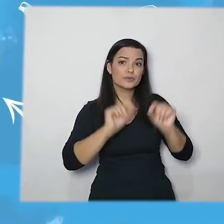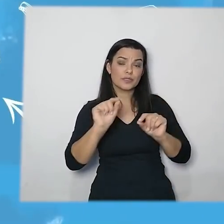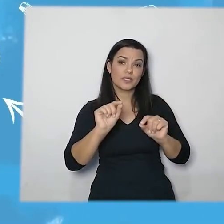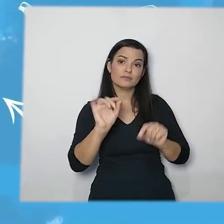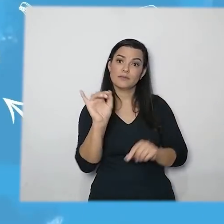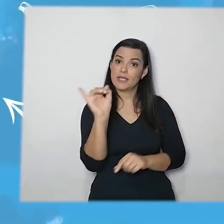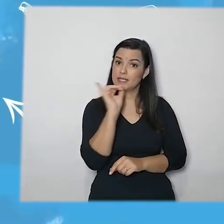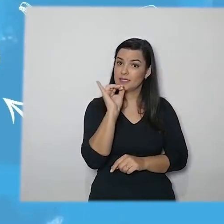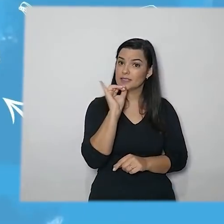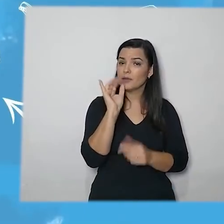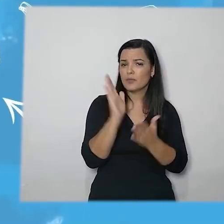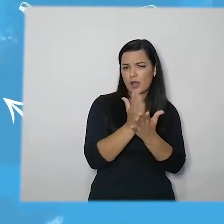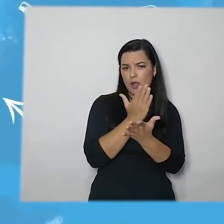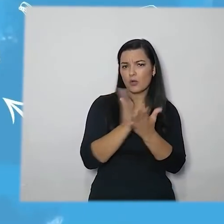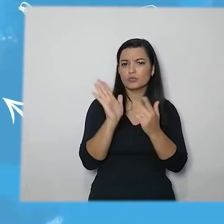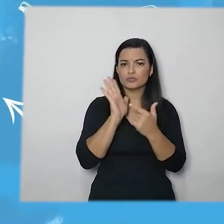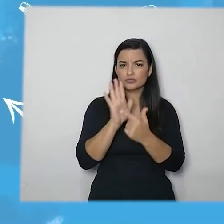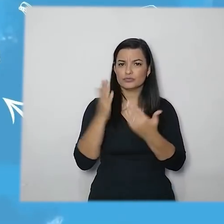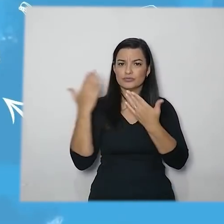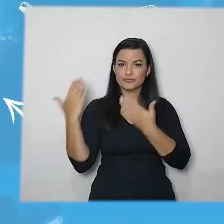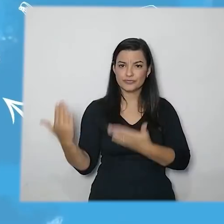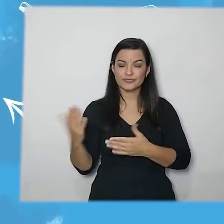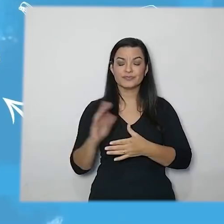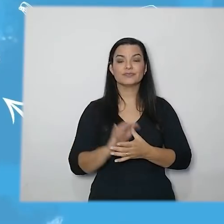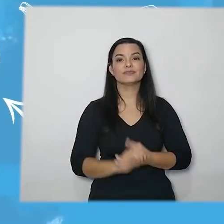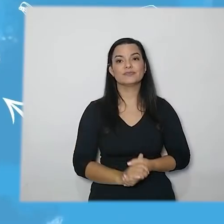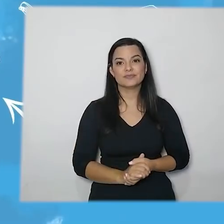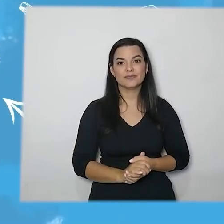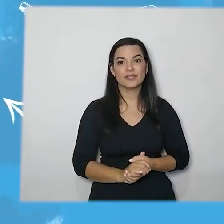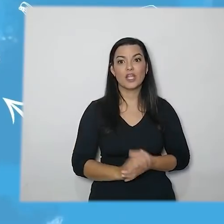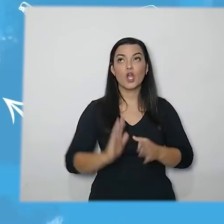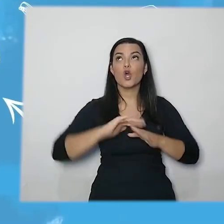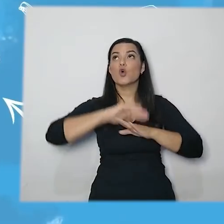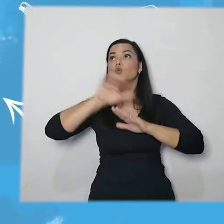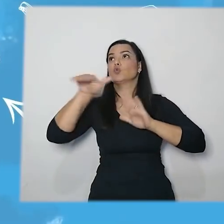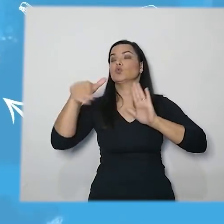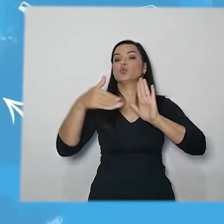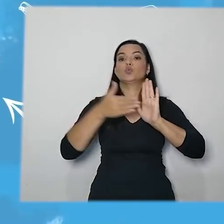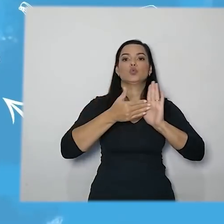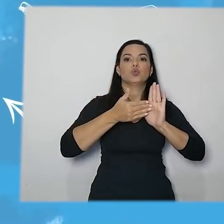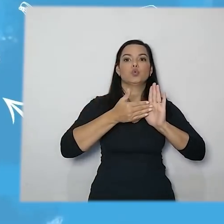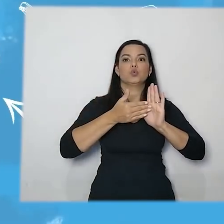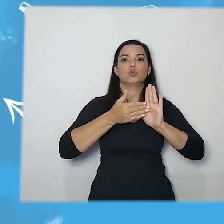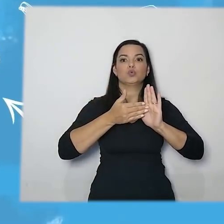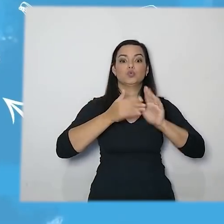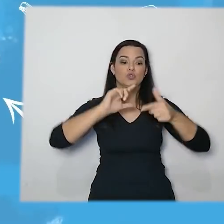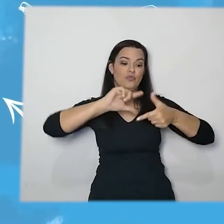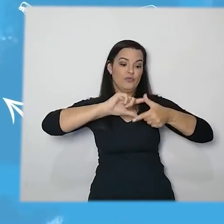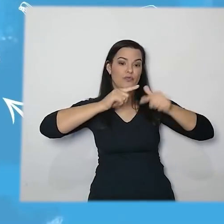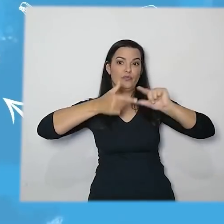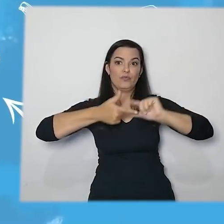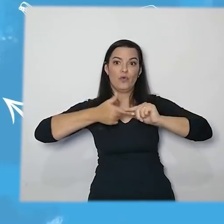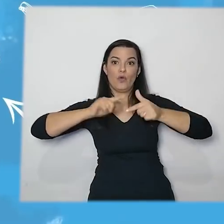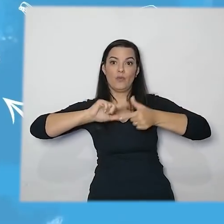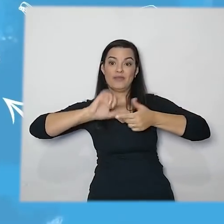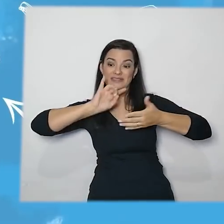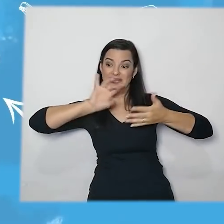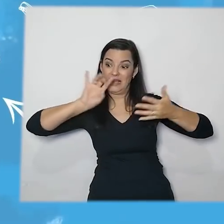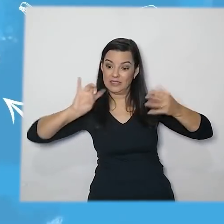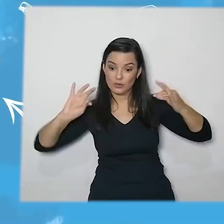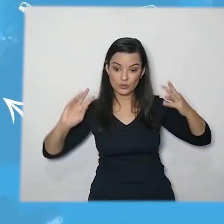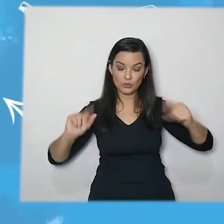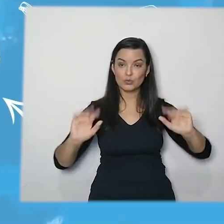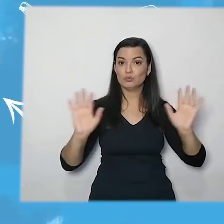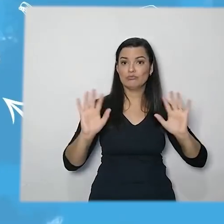alguns exemplos, tá? Que a Pro vai mostrar, não tem todas as formas, figuras,